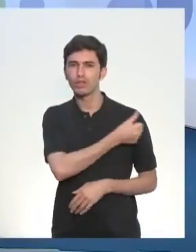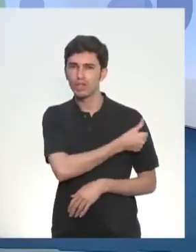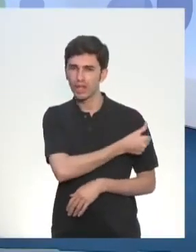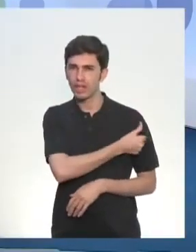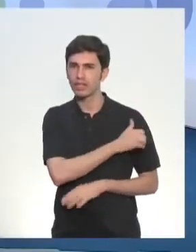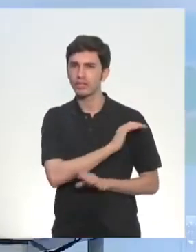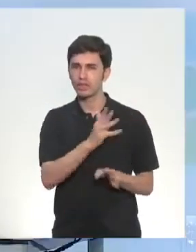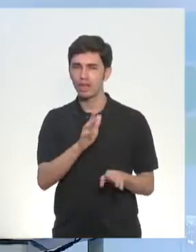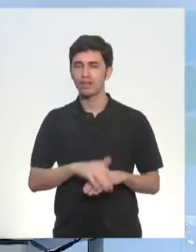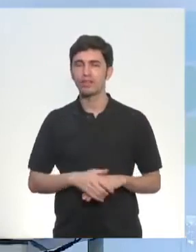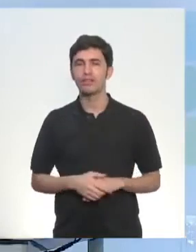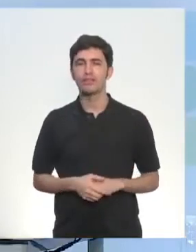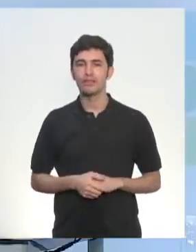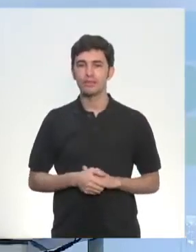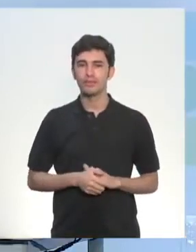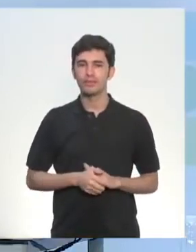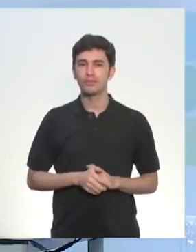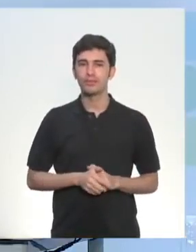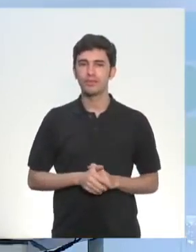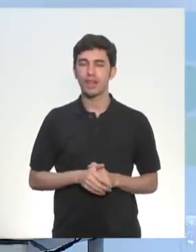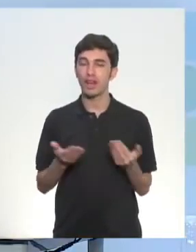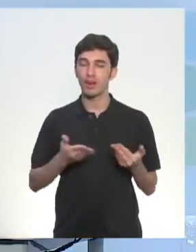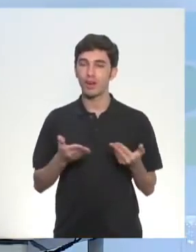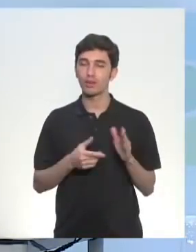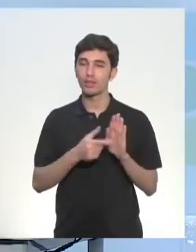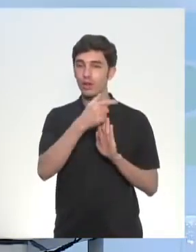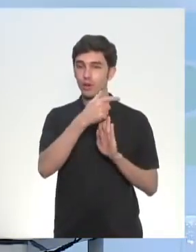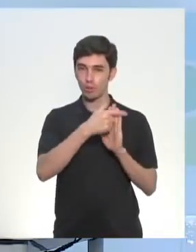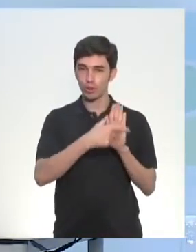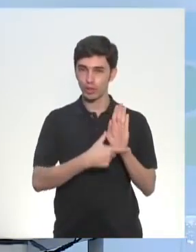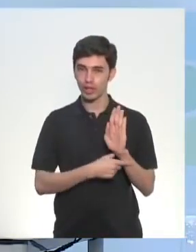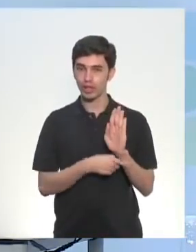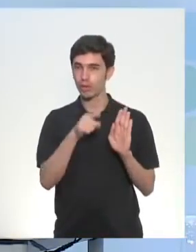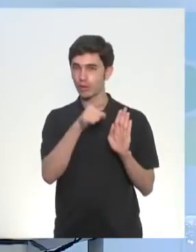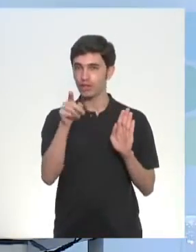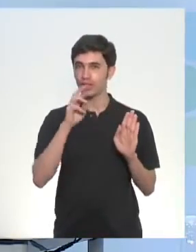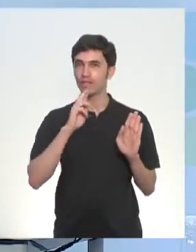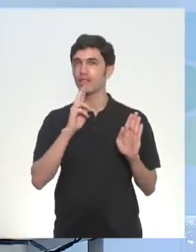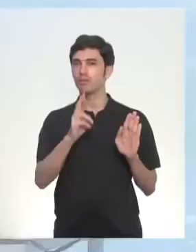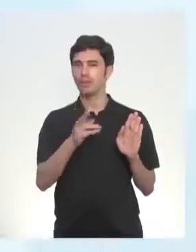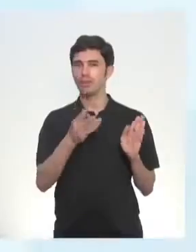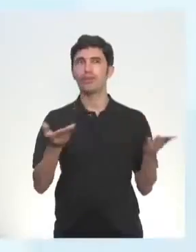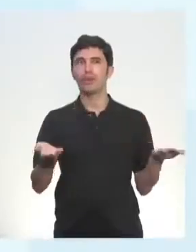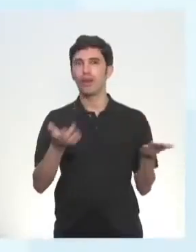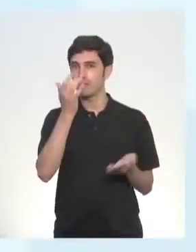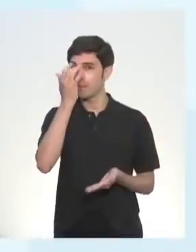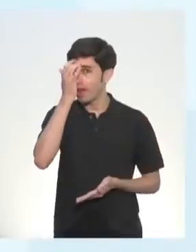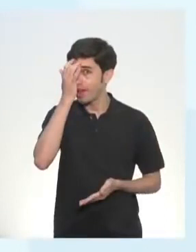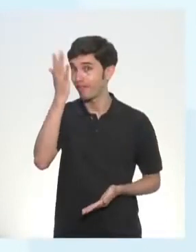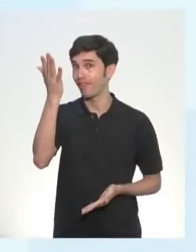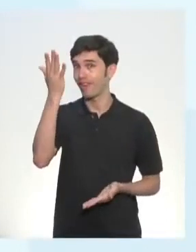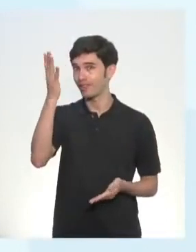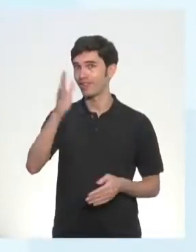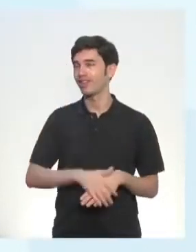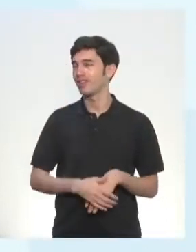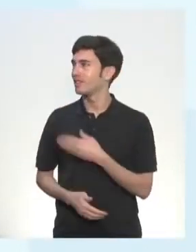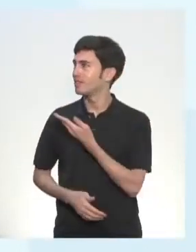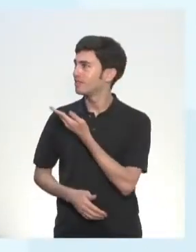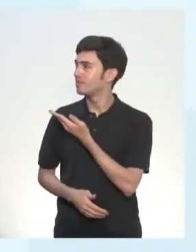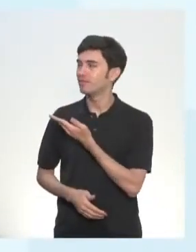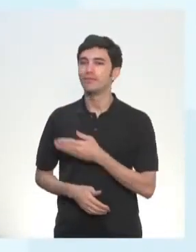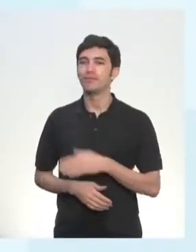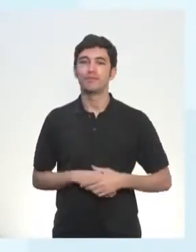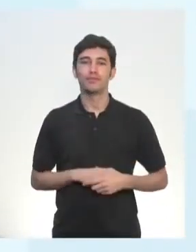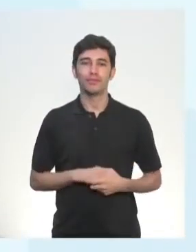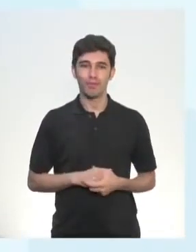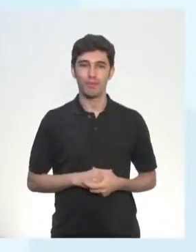ó, Dá pra vamos ser. deixar mais fácil. Então. Vou deixar o modelinho agora para vocês para responderem. Olha, ficou mais fácil ainda. Olha só. Where is Elon Musk